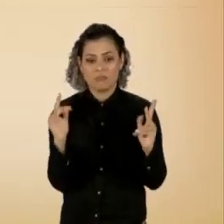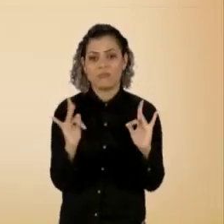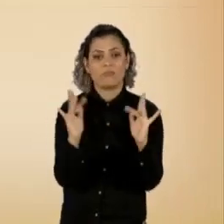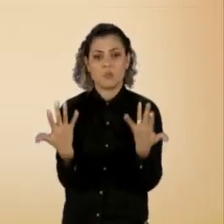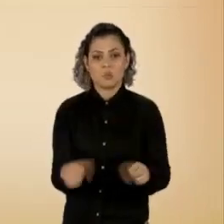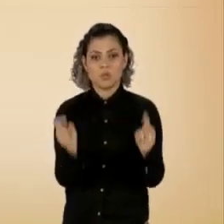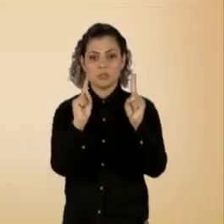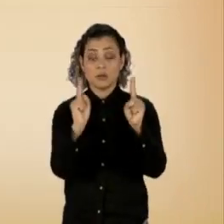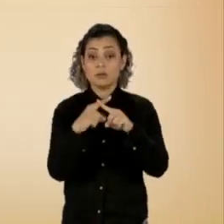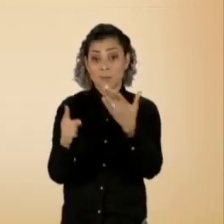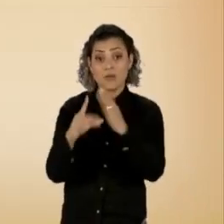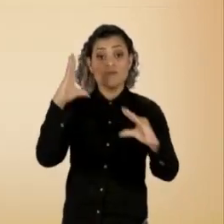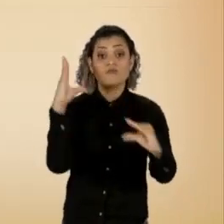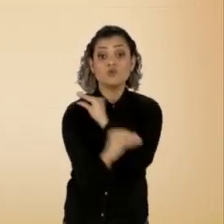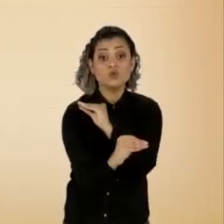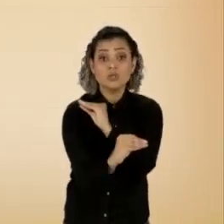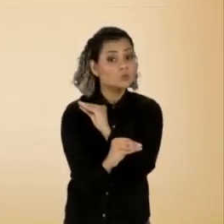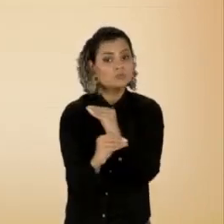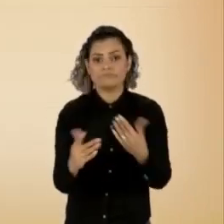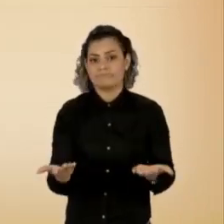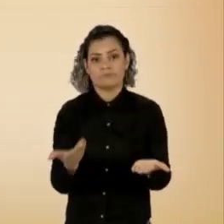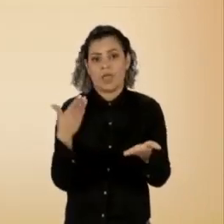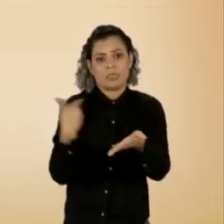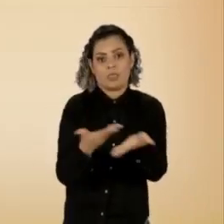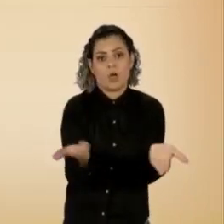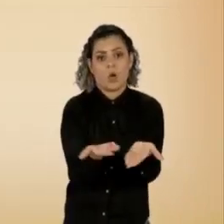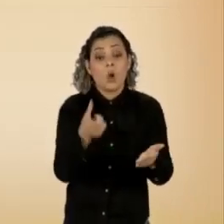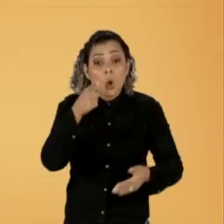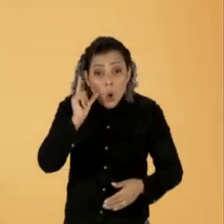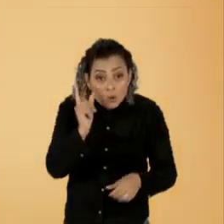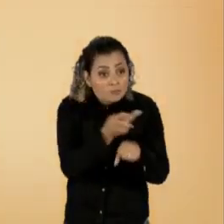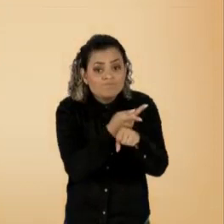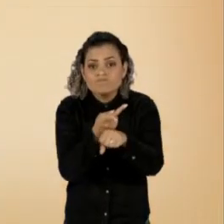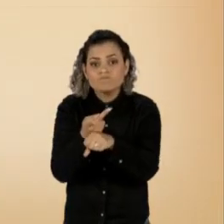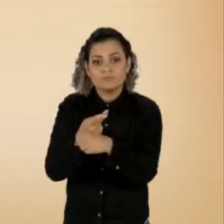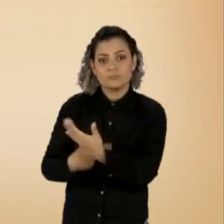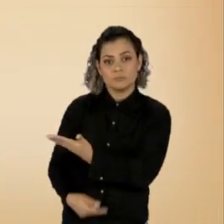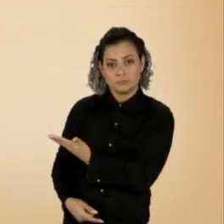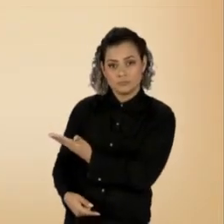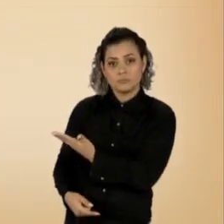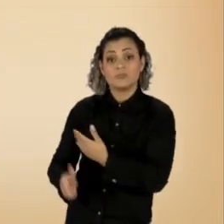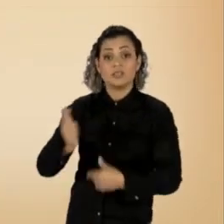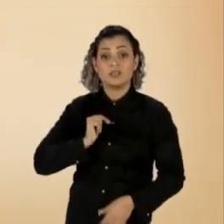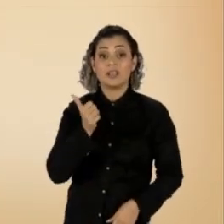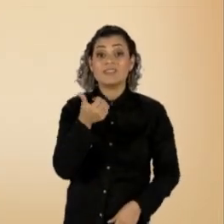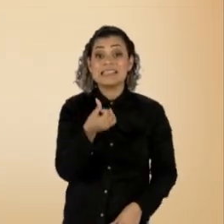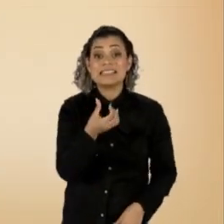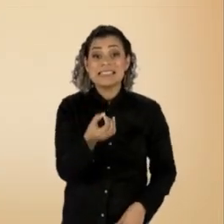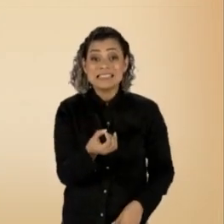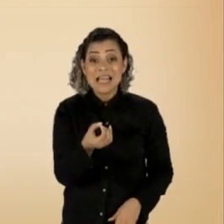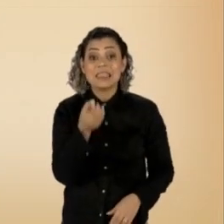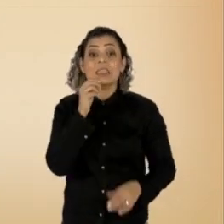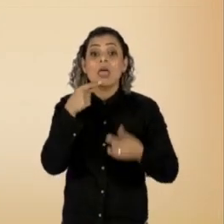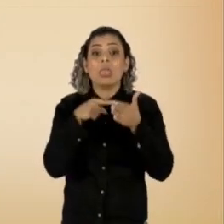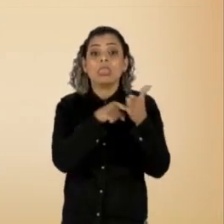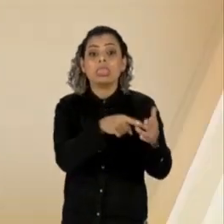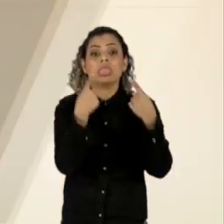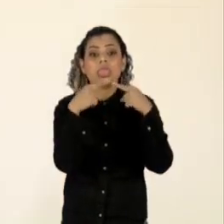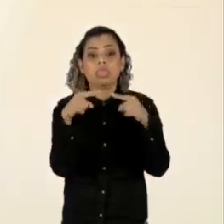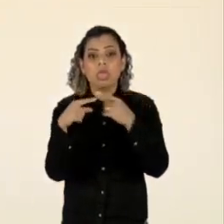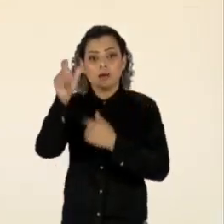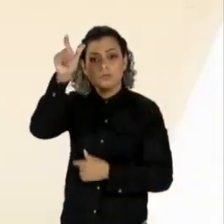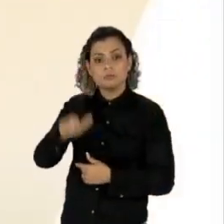competindo está foragido da justiça até ontem o disque denúncia recebeu mais de 60 relato sobre o